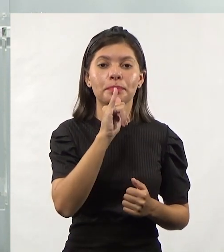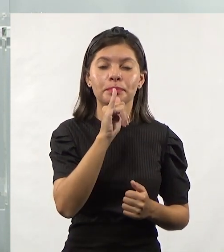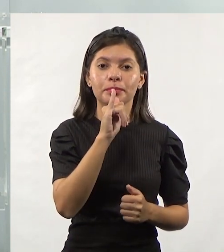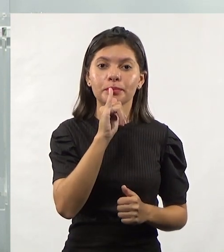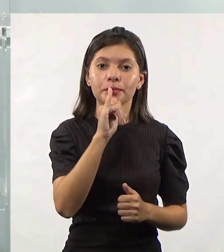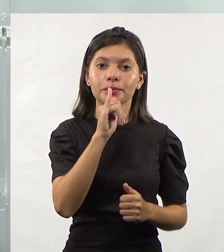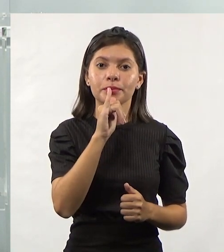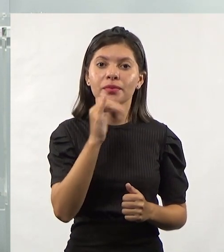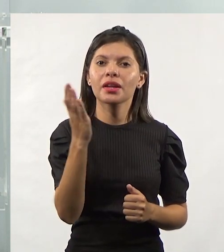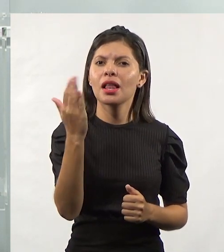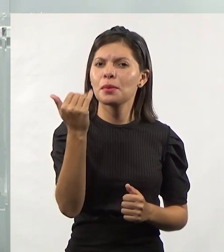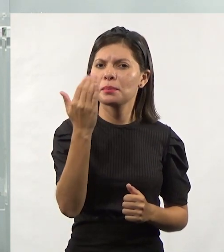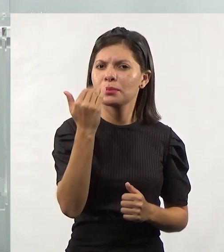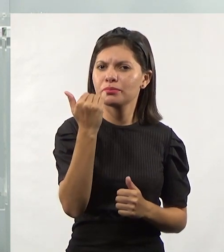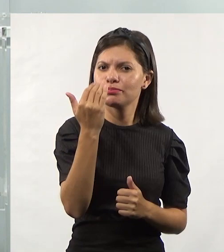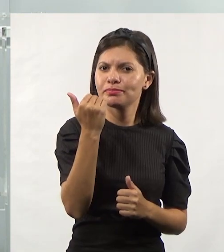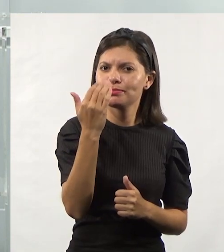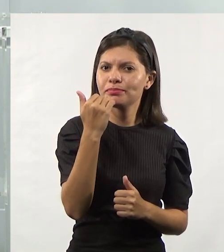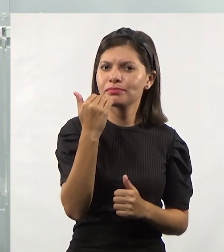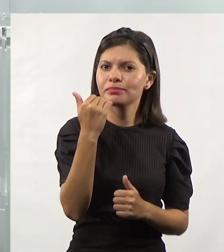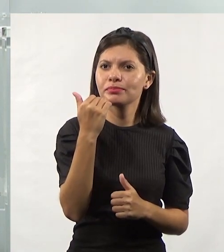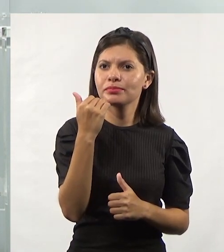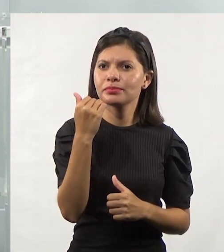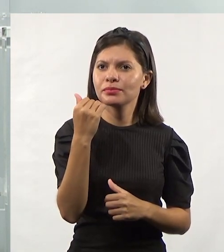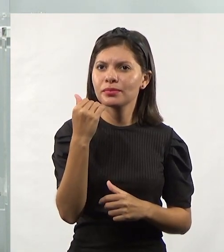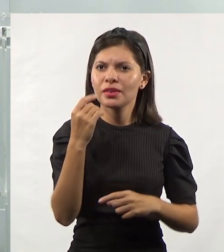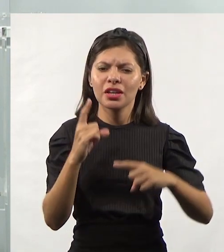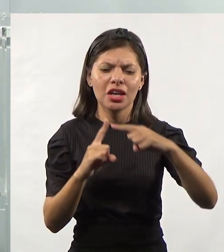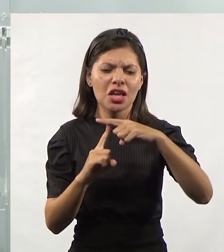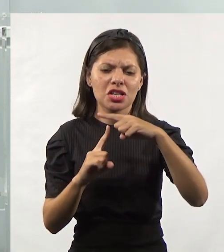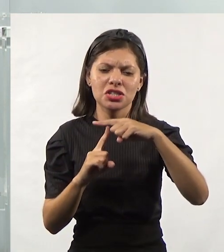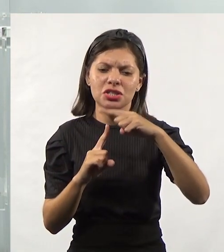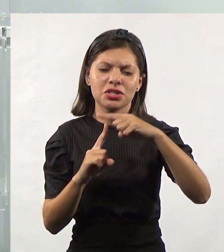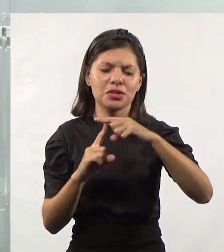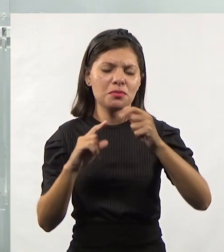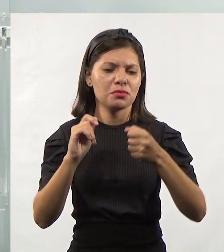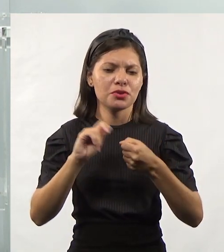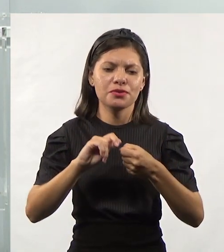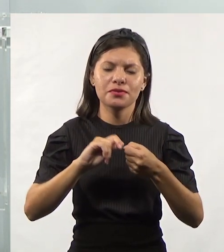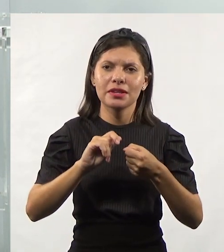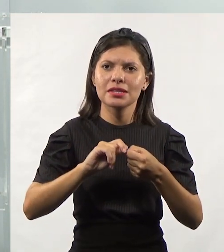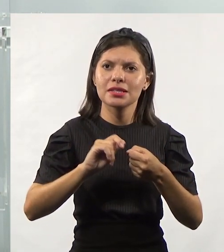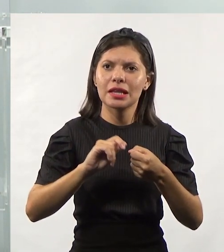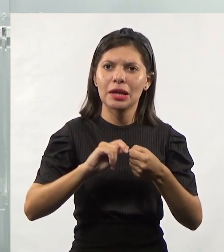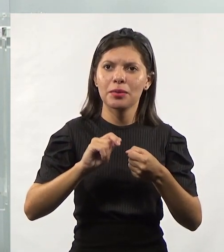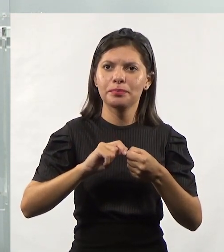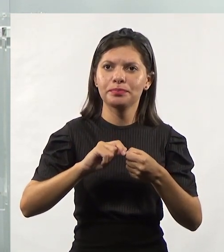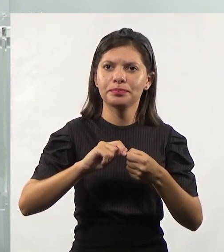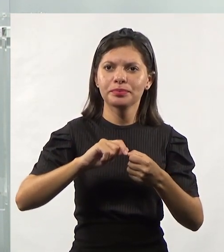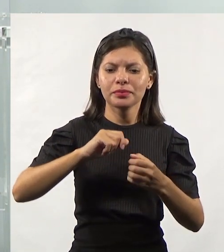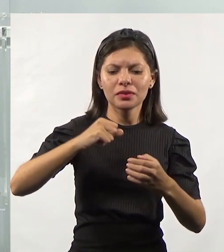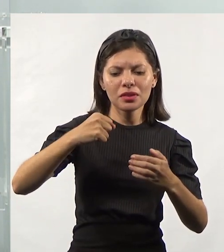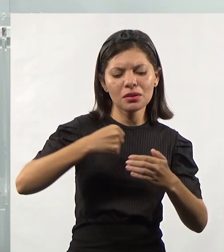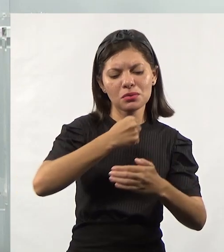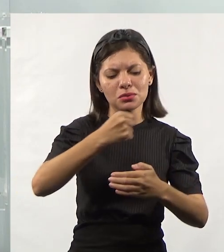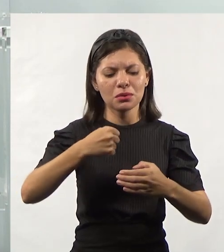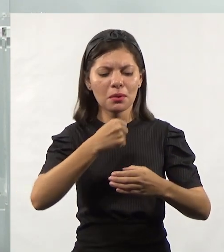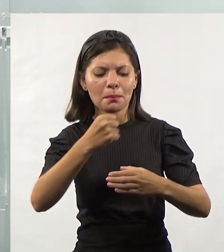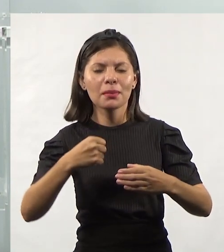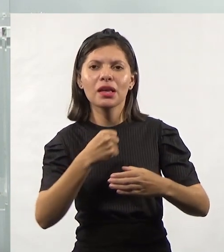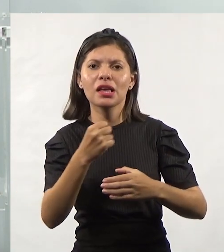costumes, né? Como, por exemplo, alimentação, né? Novos tipos de fazer determinada